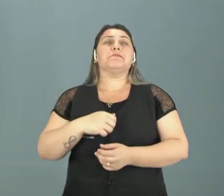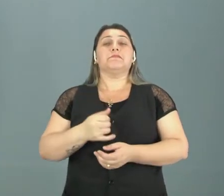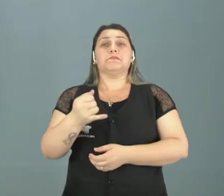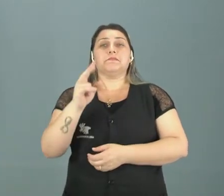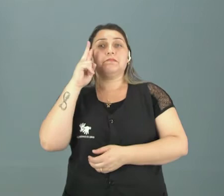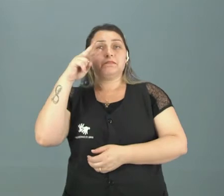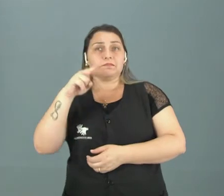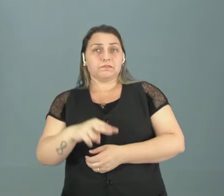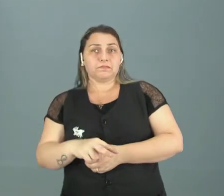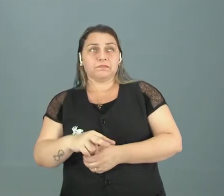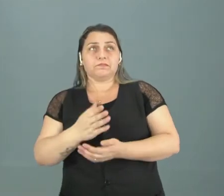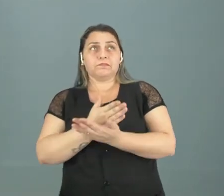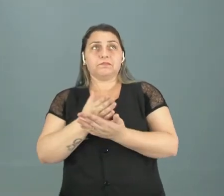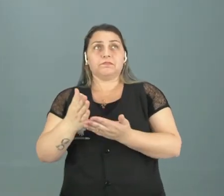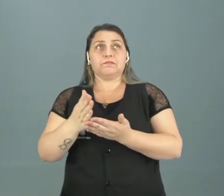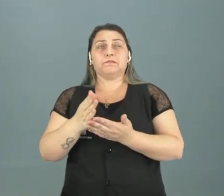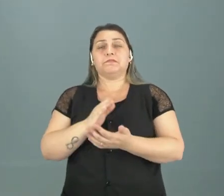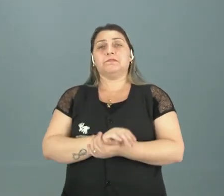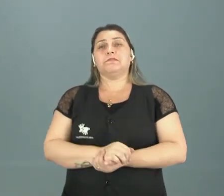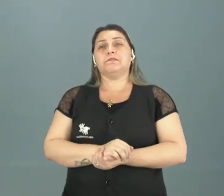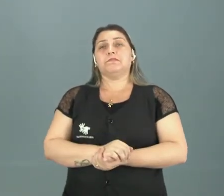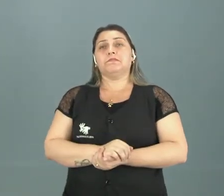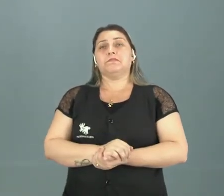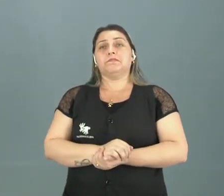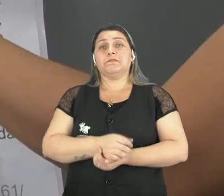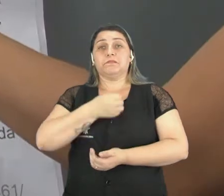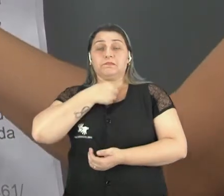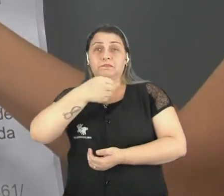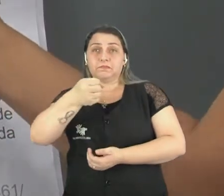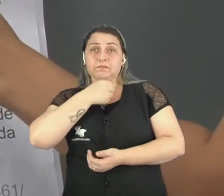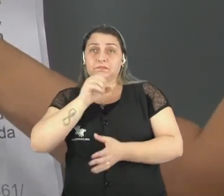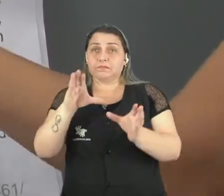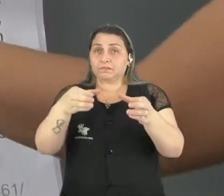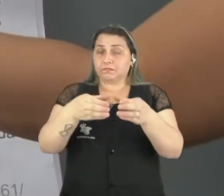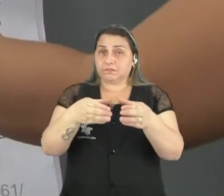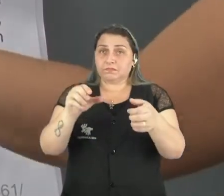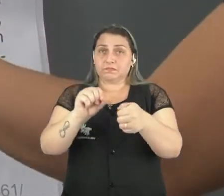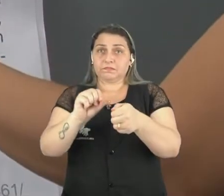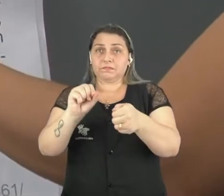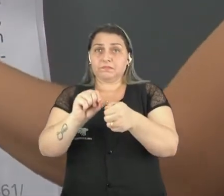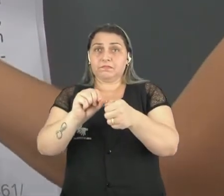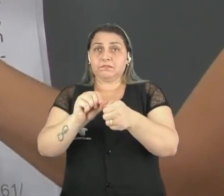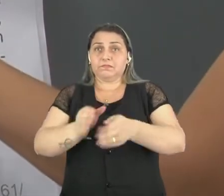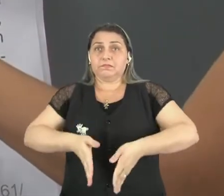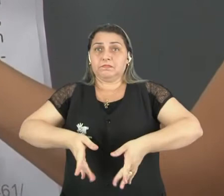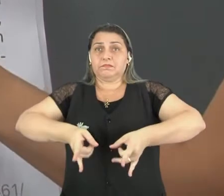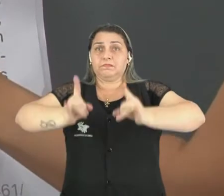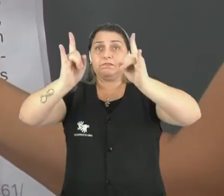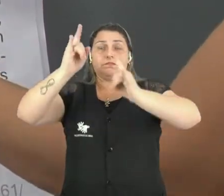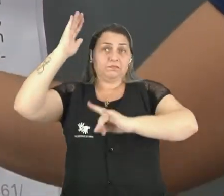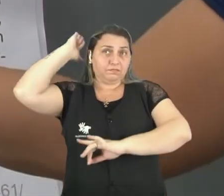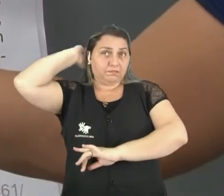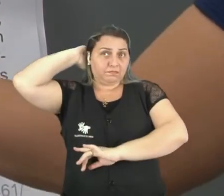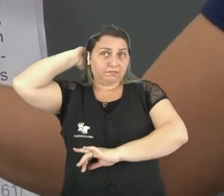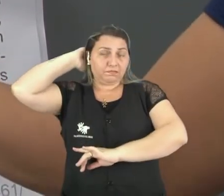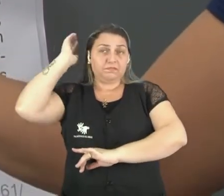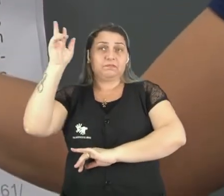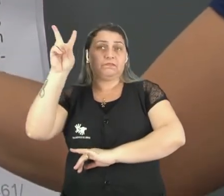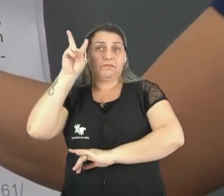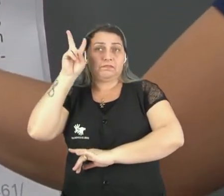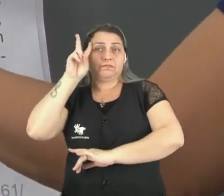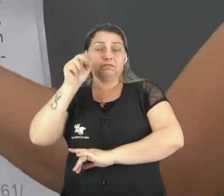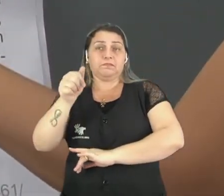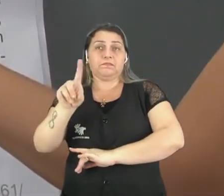você observar, ela inicia assim, ó, vamos lá. Em entrevista coletiva realizada no Palácio do Governo, em Belém, nesta terça-feira,